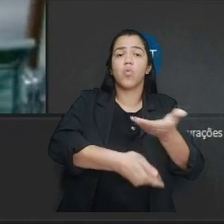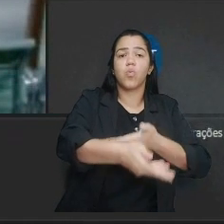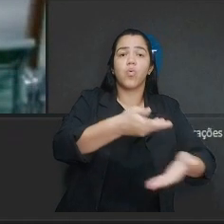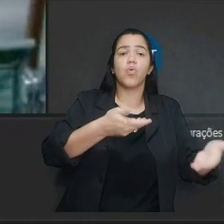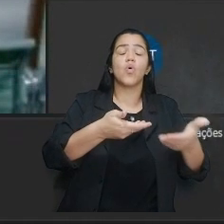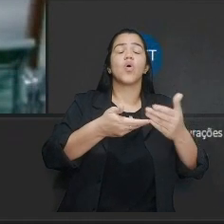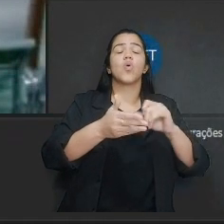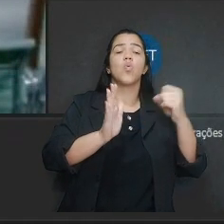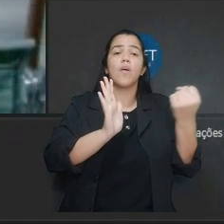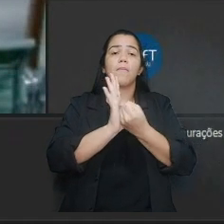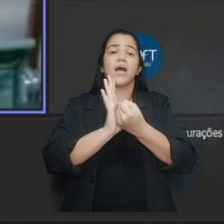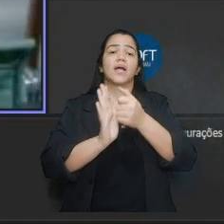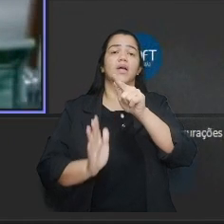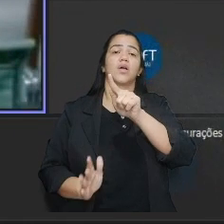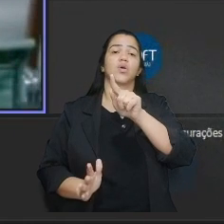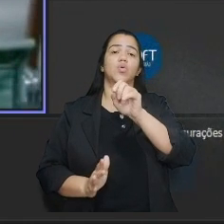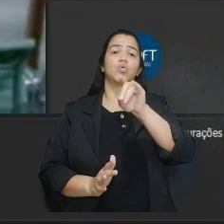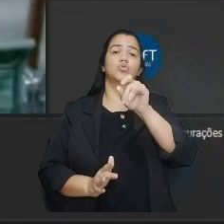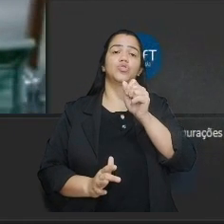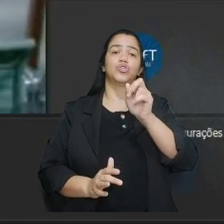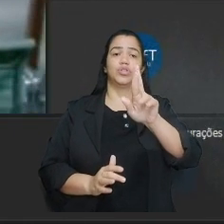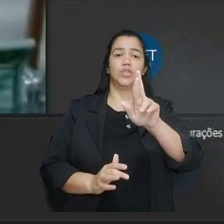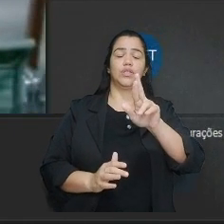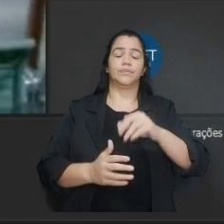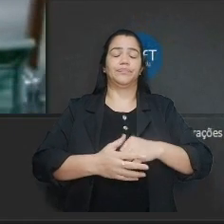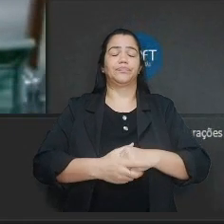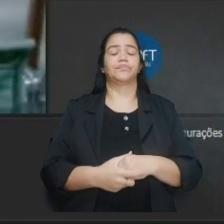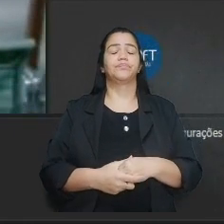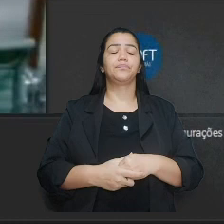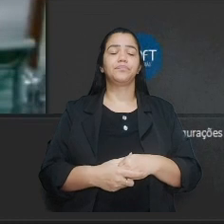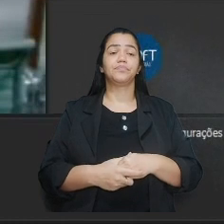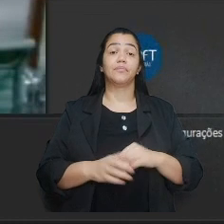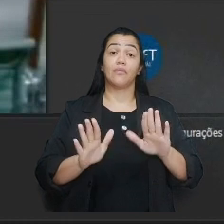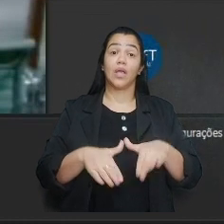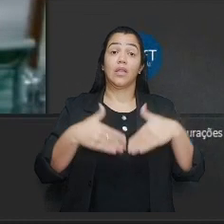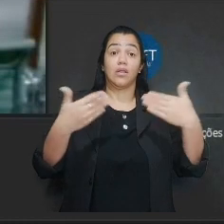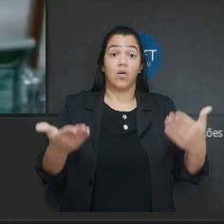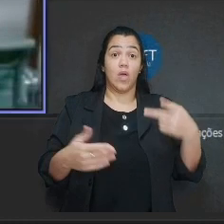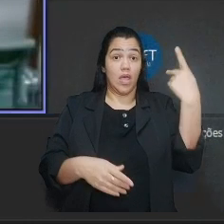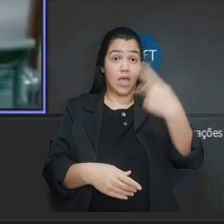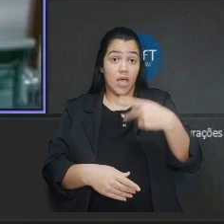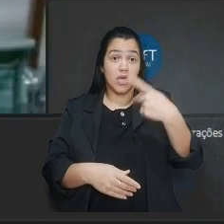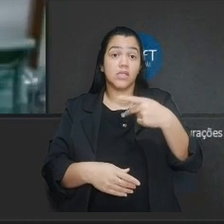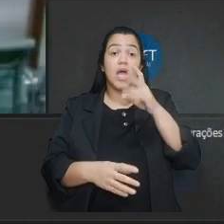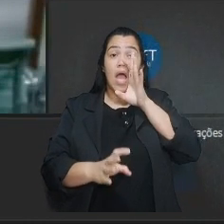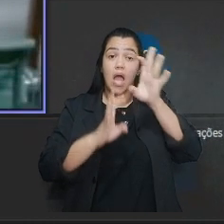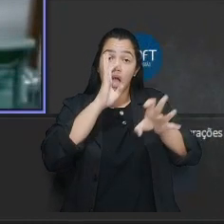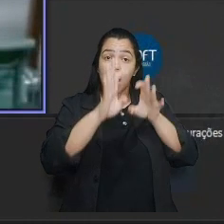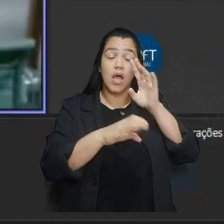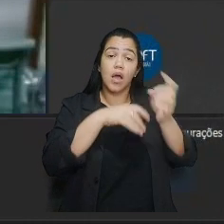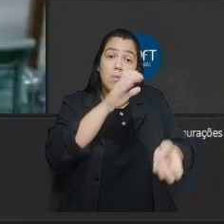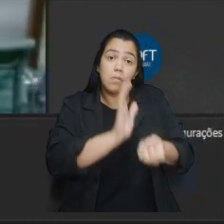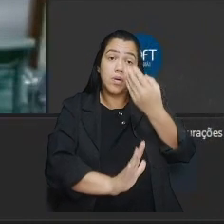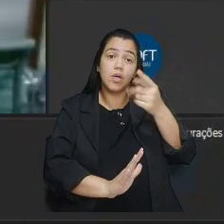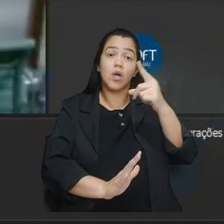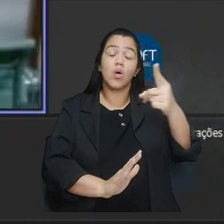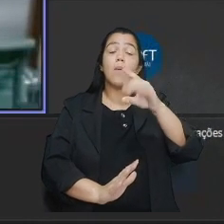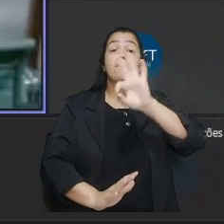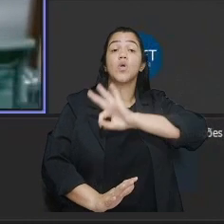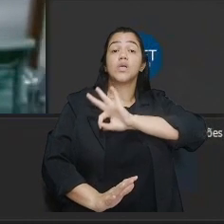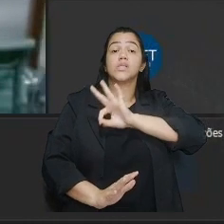associação indevida com a marca Goodyear. E essas denúncias ensejaram